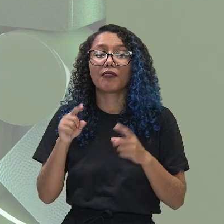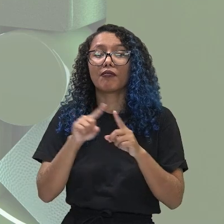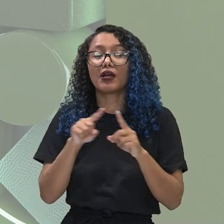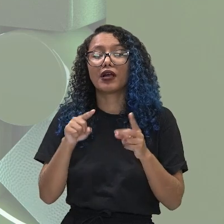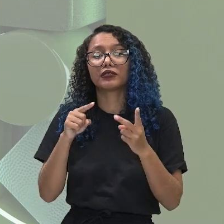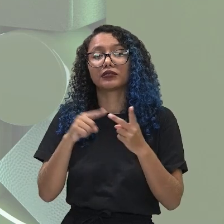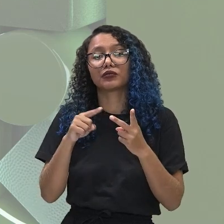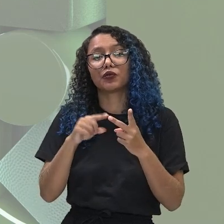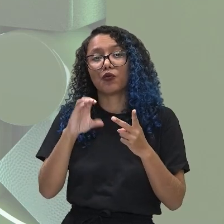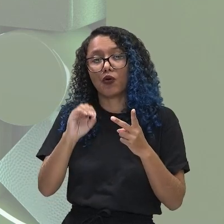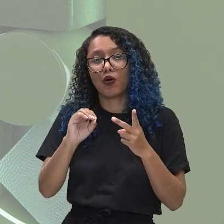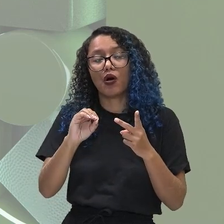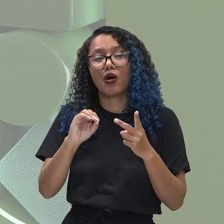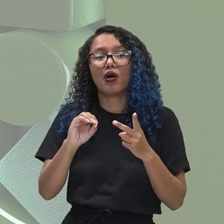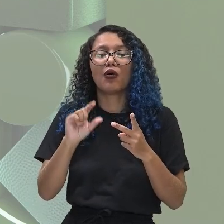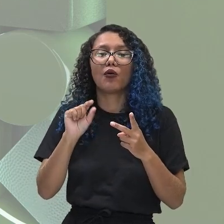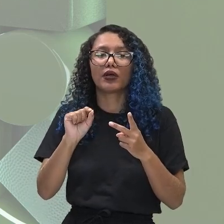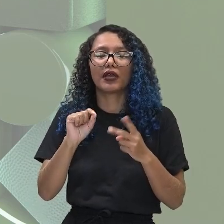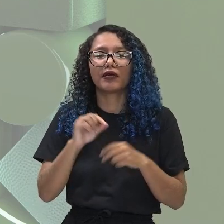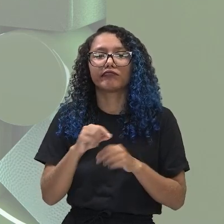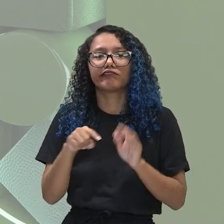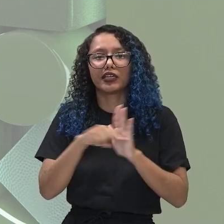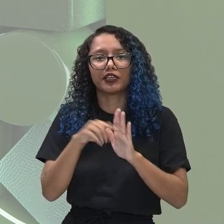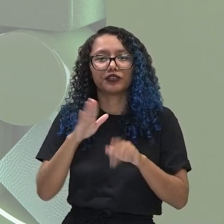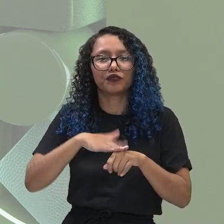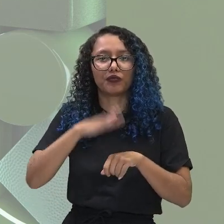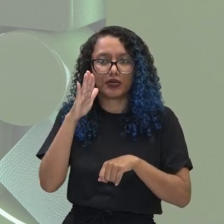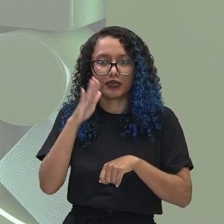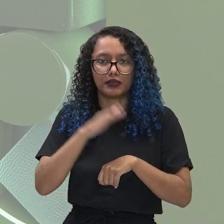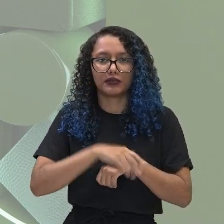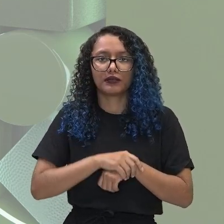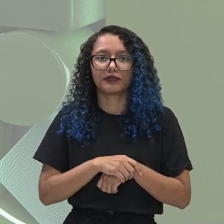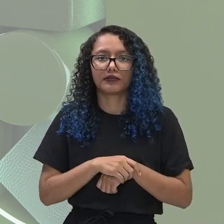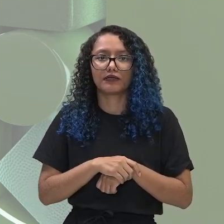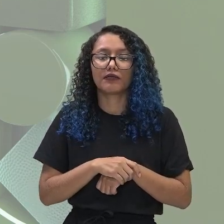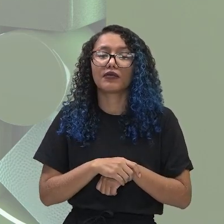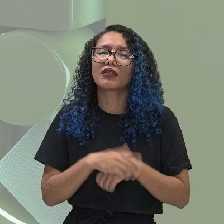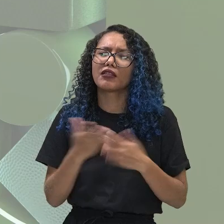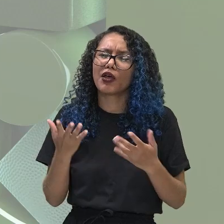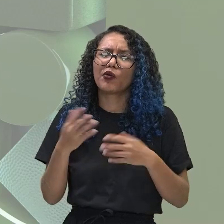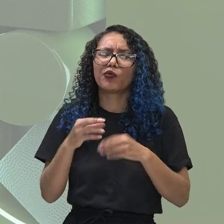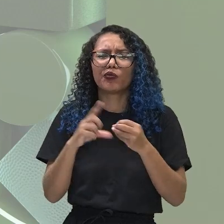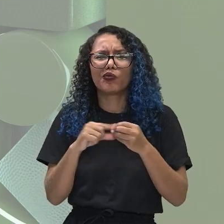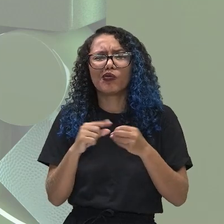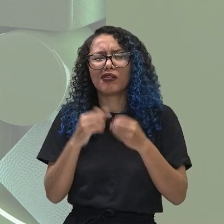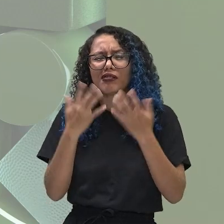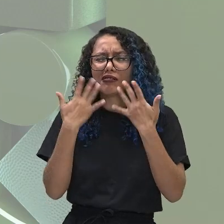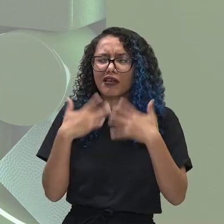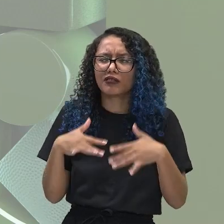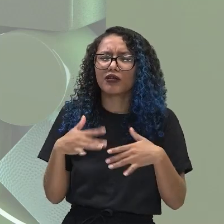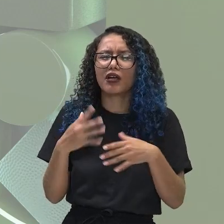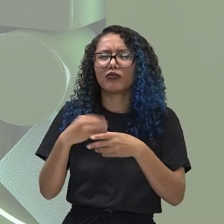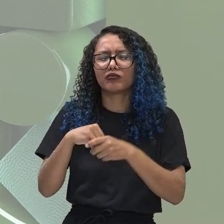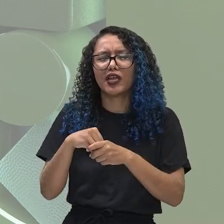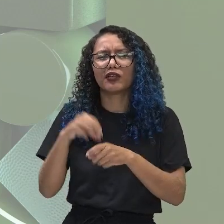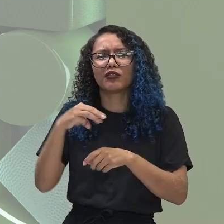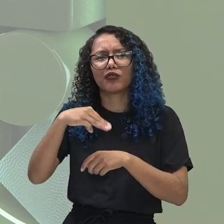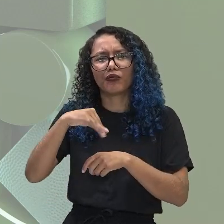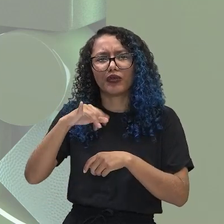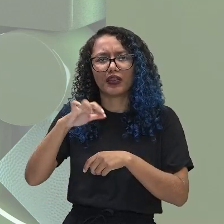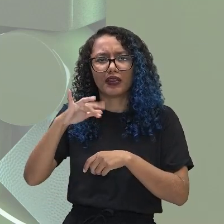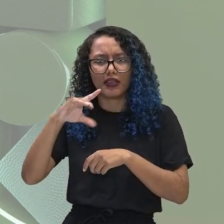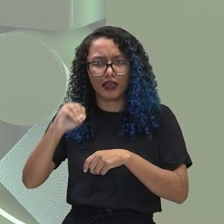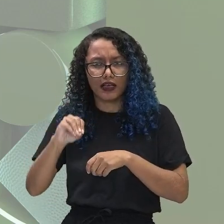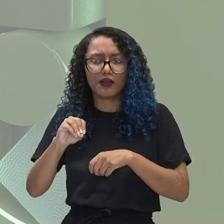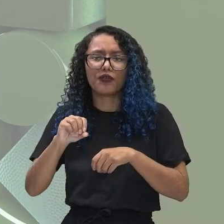mais eletronegativo. Em geral, os óxidos ocorrem naturalmente em minérios e também como subprodutos